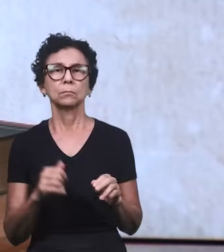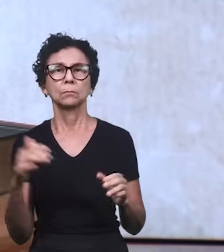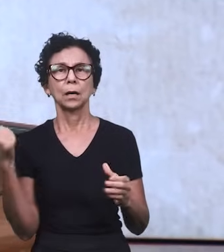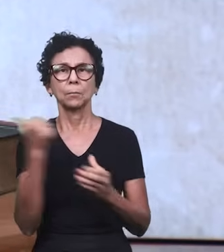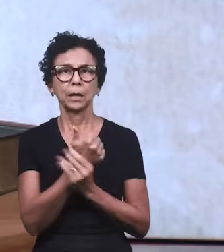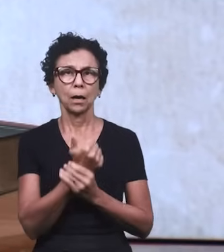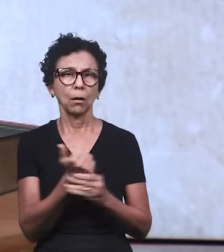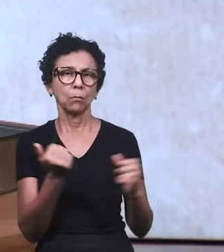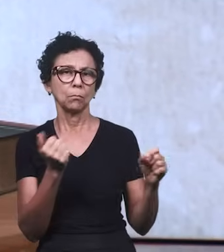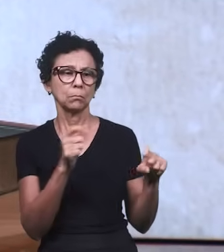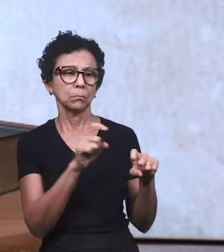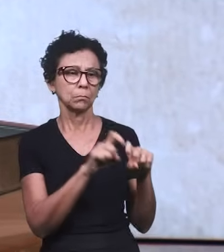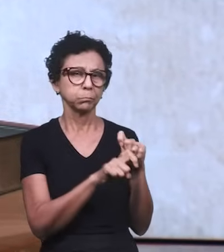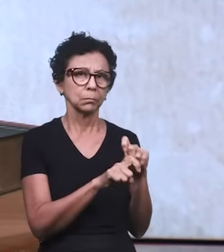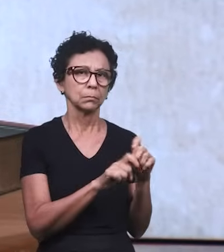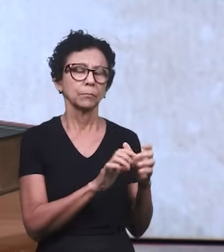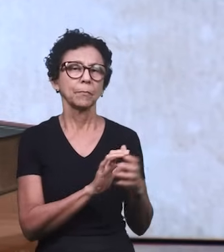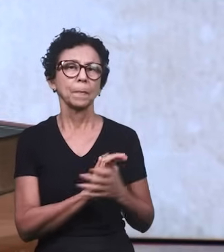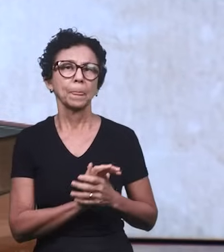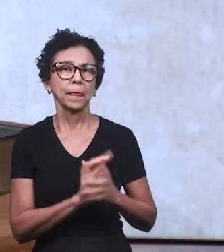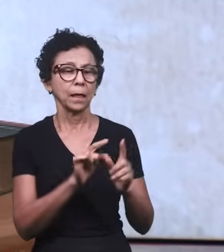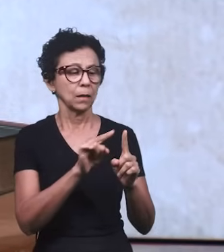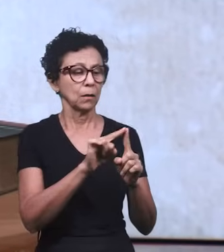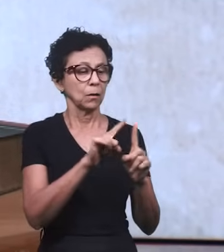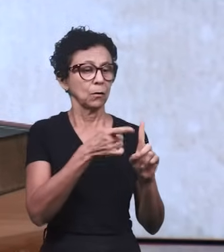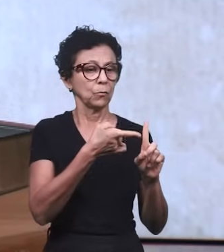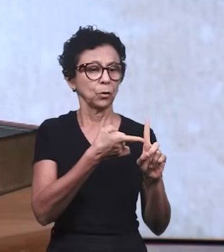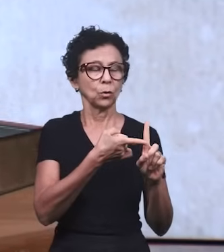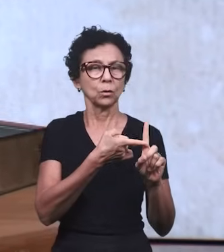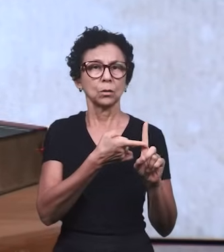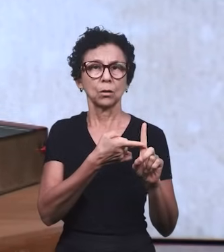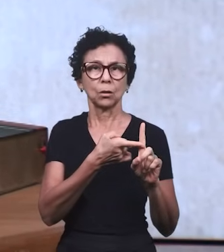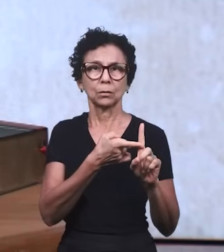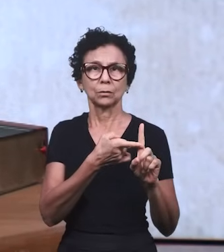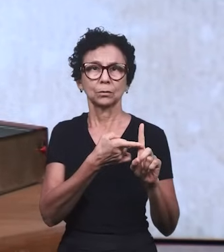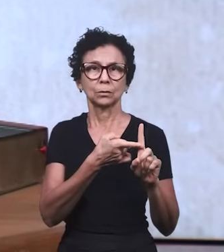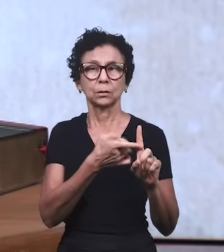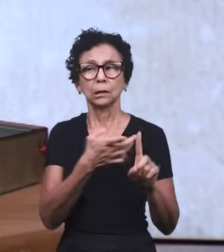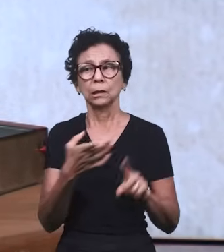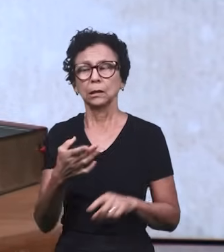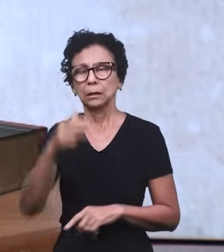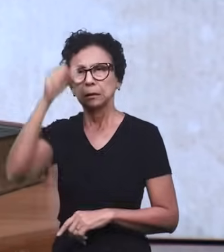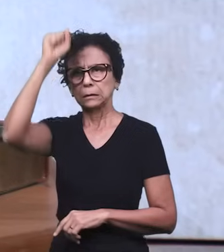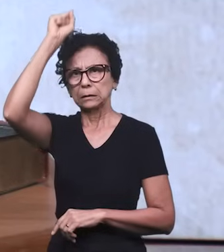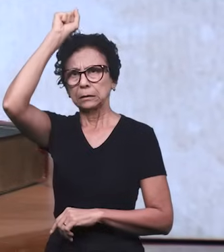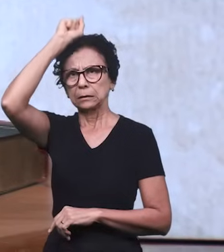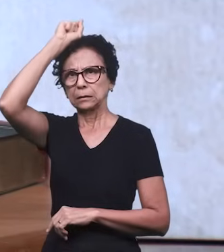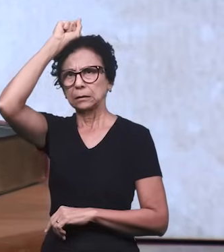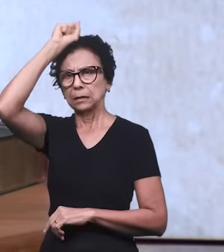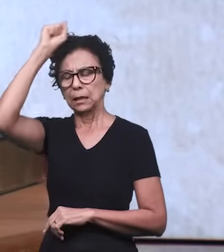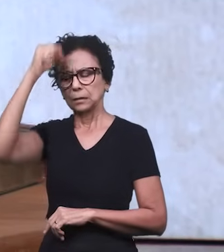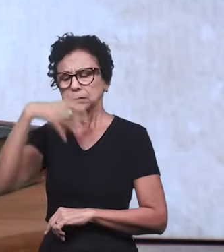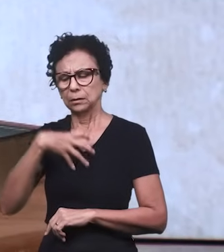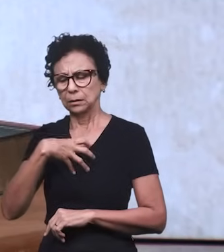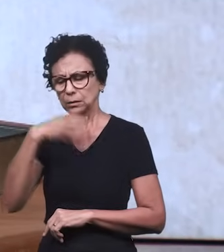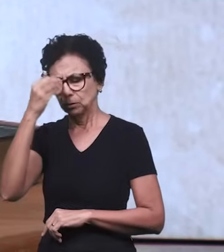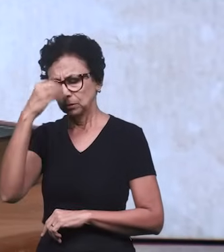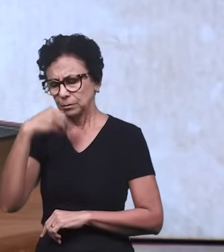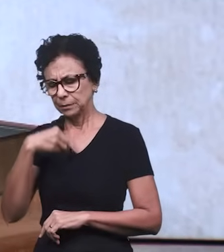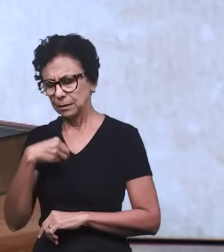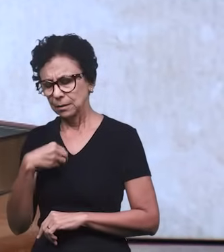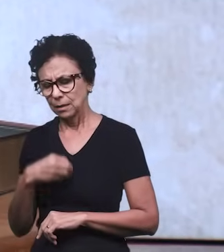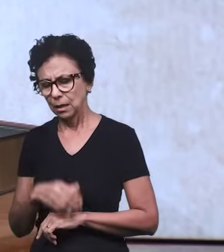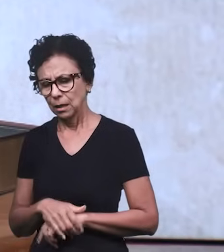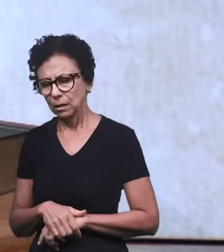concebera foi sua senhora desprezada aos seus olhos então disse sarai a Abraão